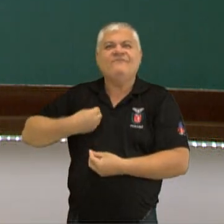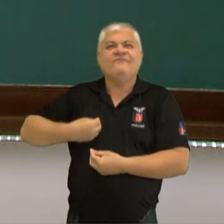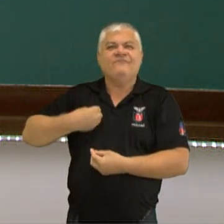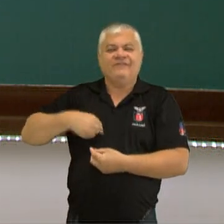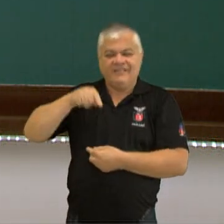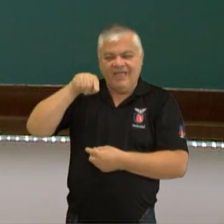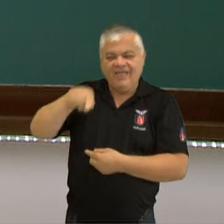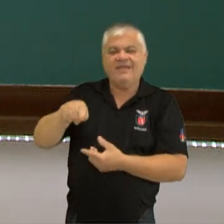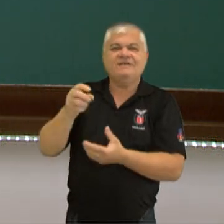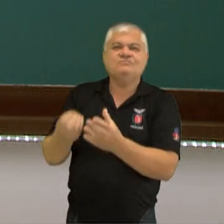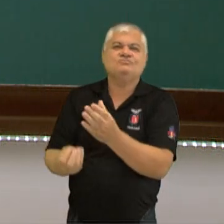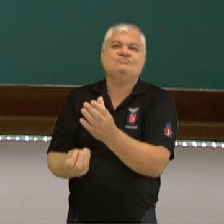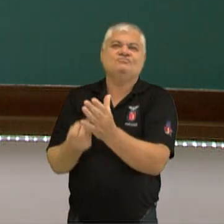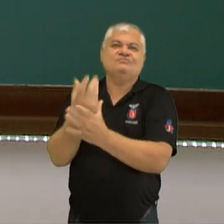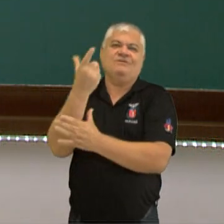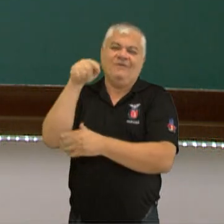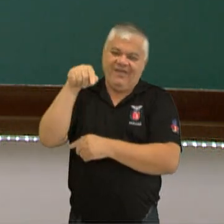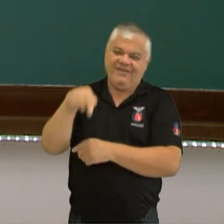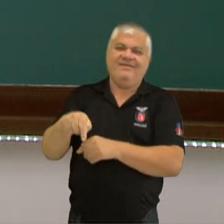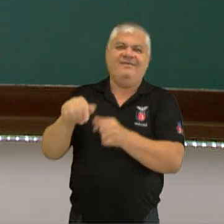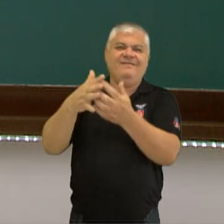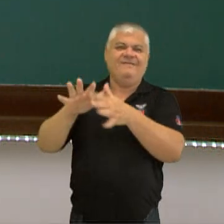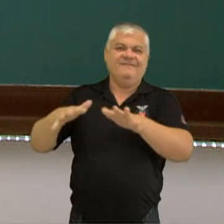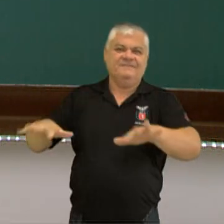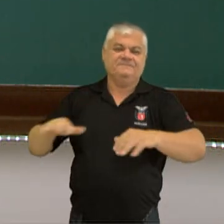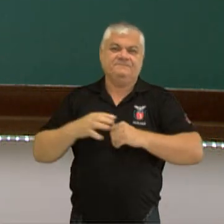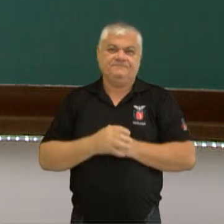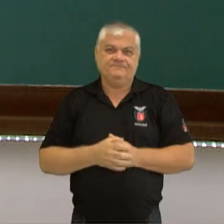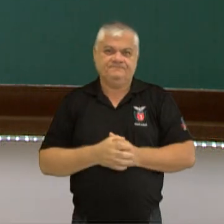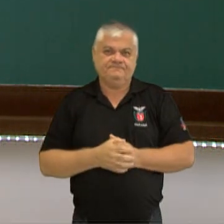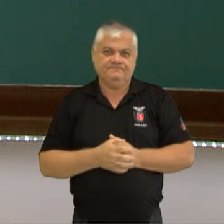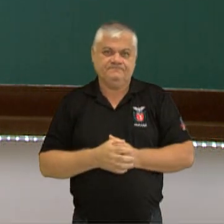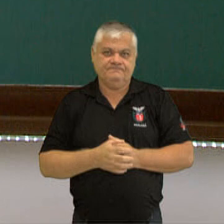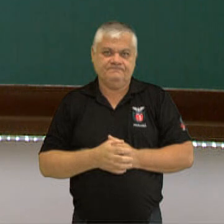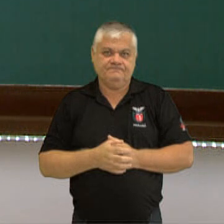essa vida surgiu nesses locais.